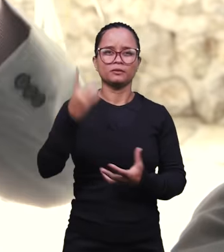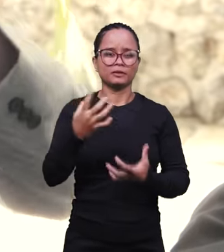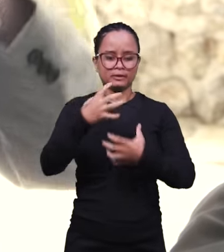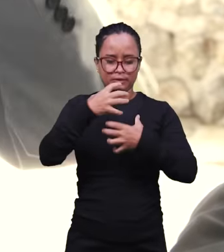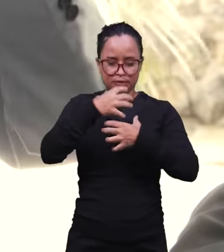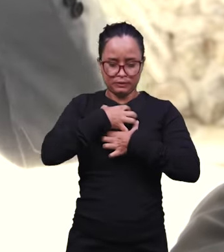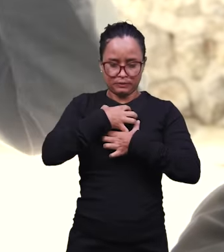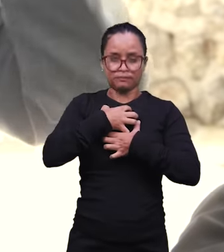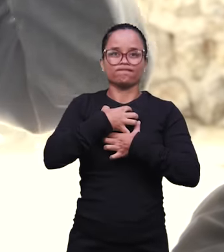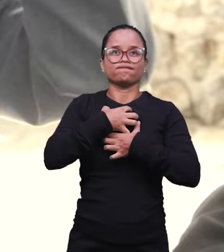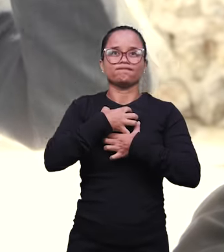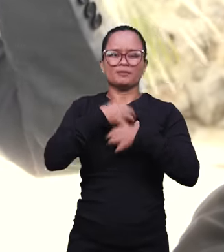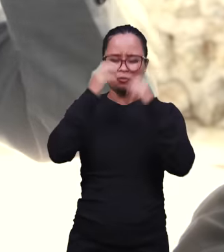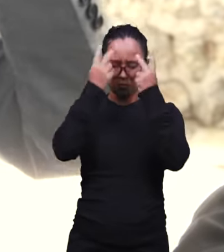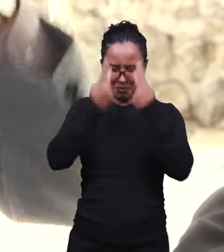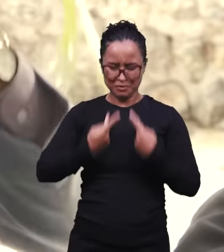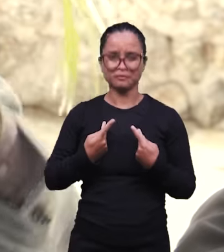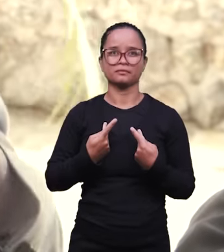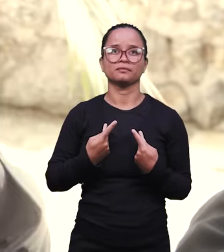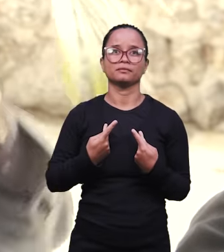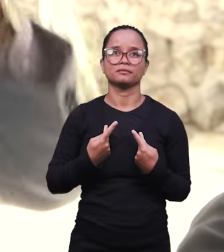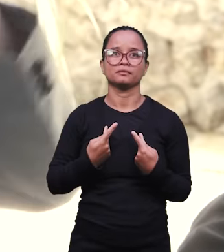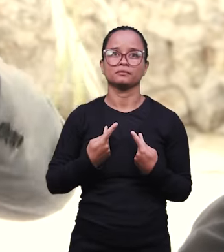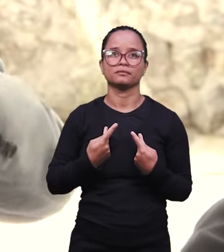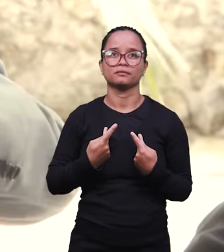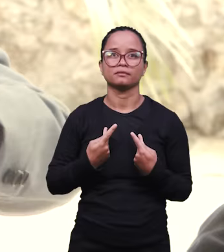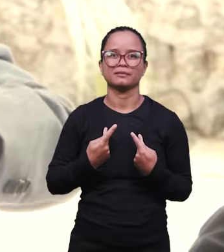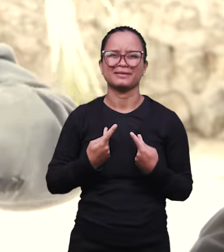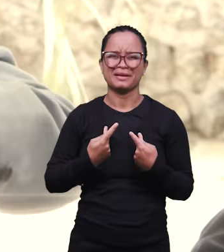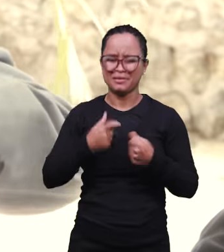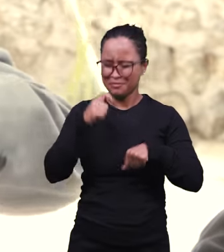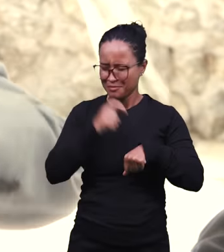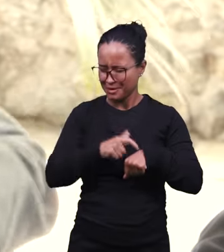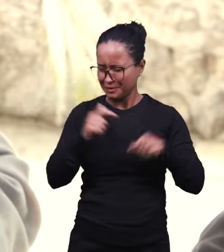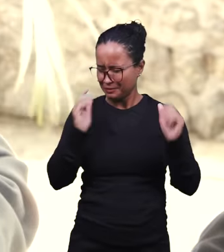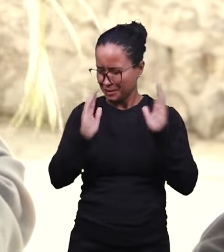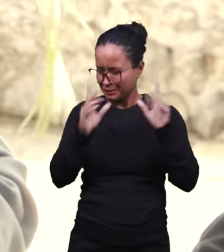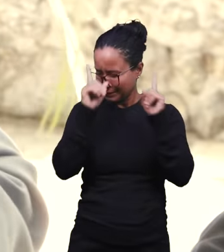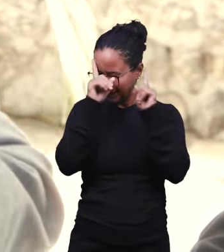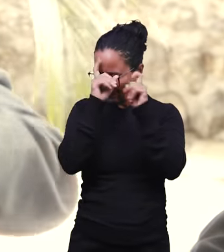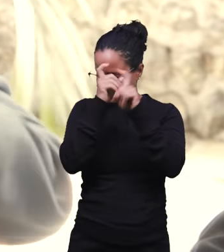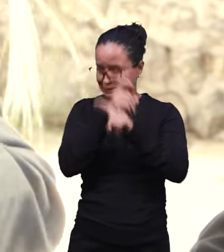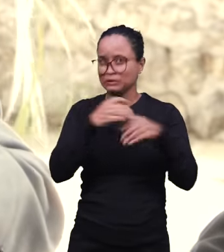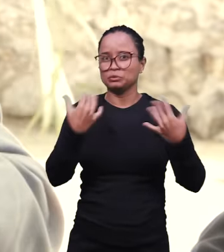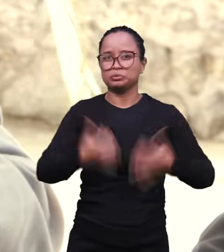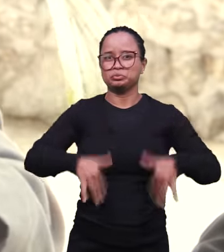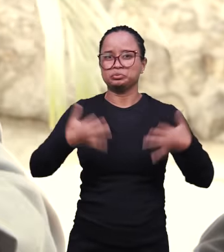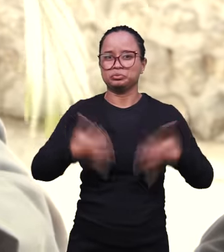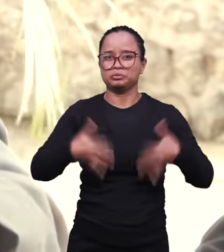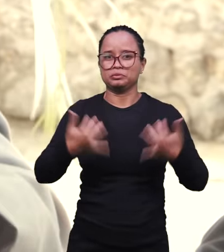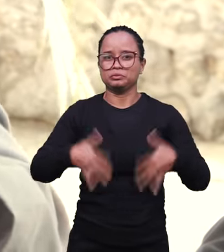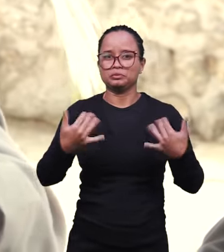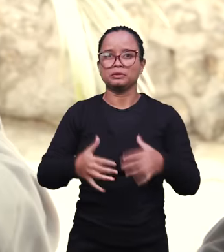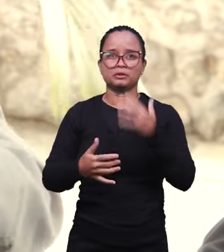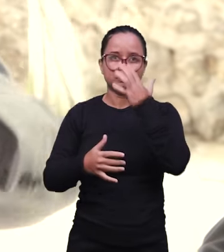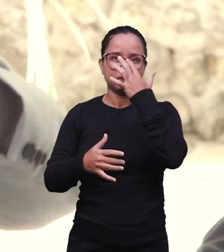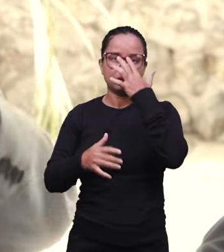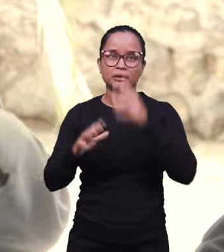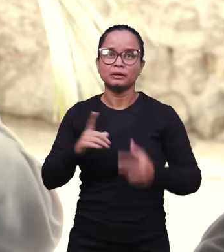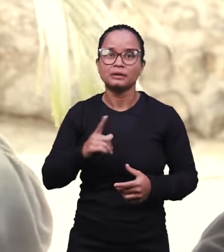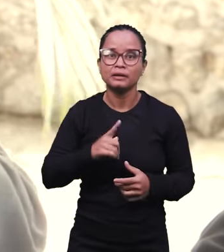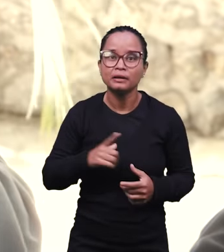se sentia como homem, e assim, cordéis, momentos de lutas, dificuldades, no seu salmo